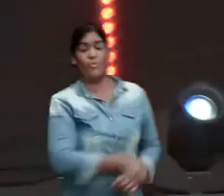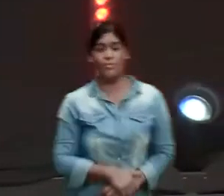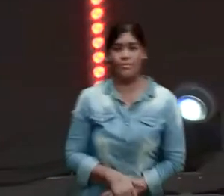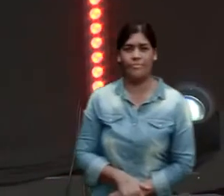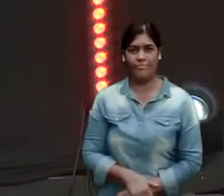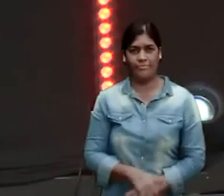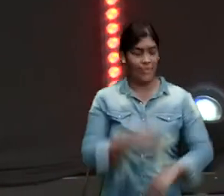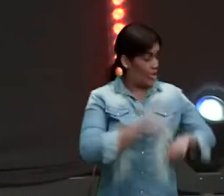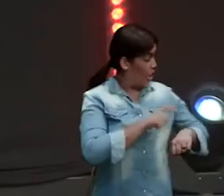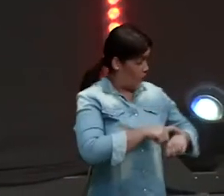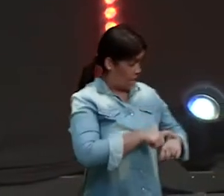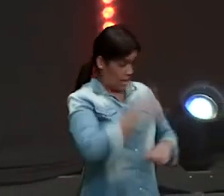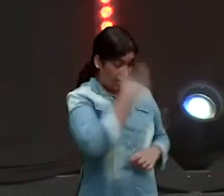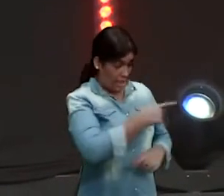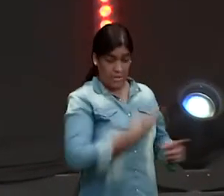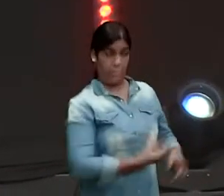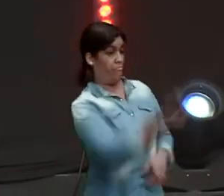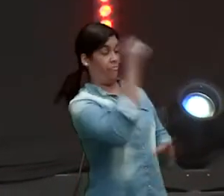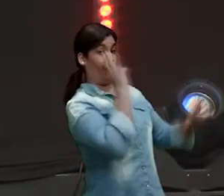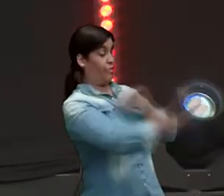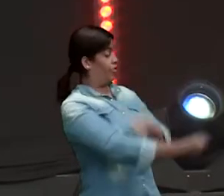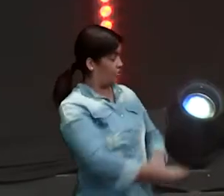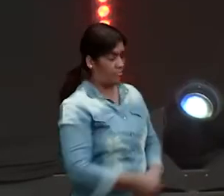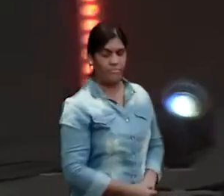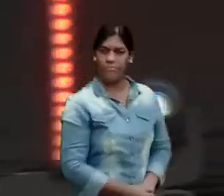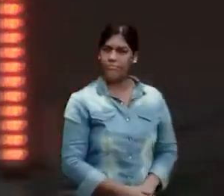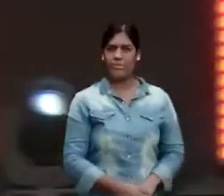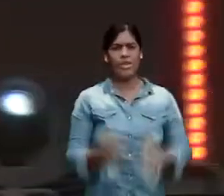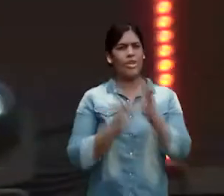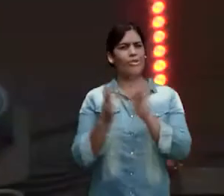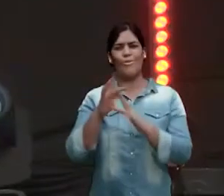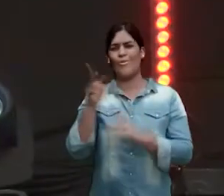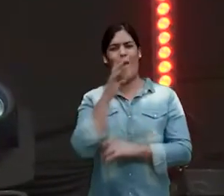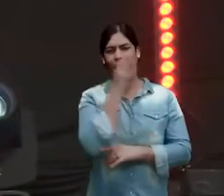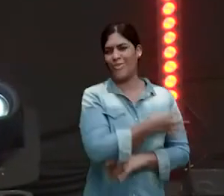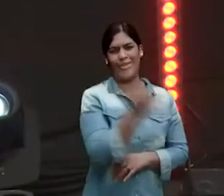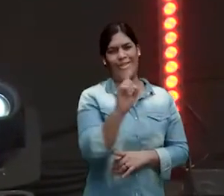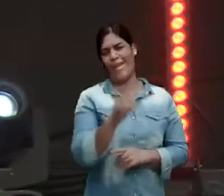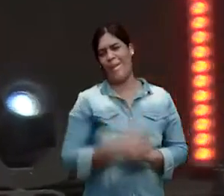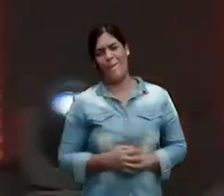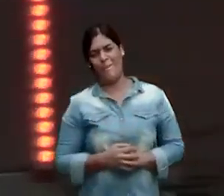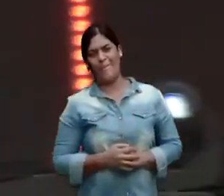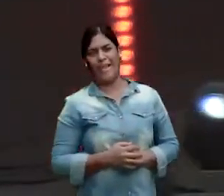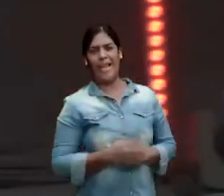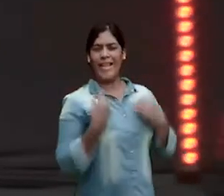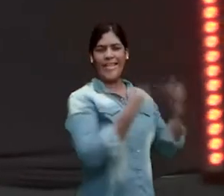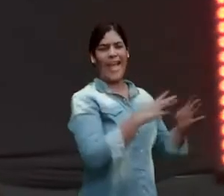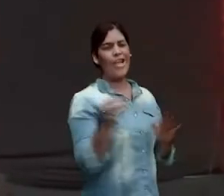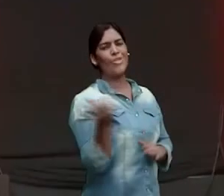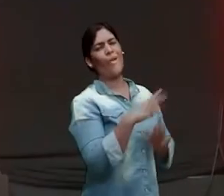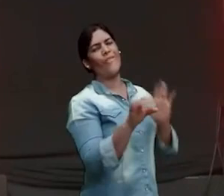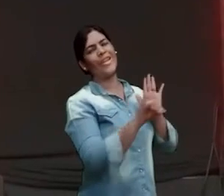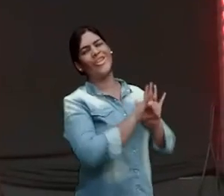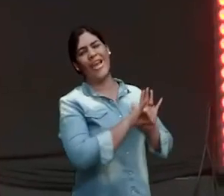na hora do vamos ver tu pula fora a Jesus não faz isso resgata a dignidade de uma nova